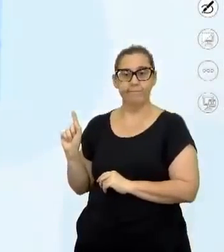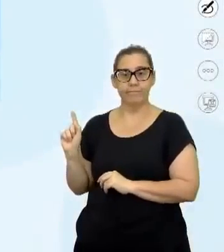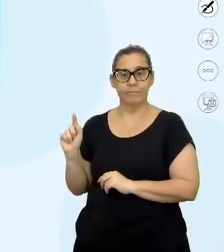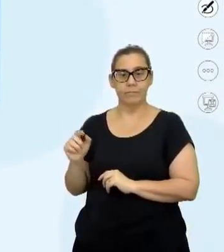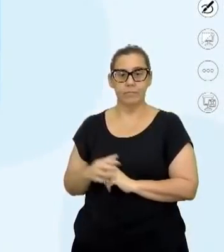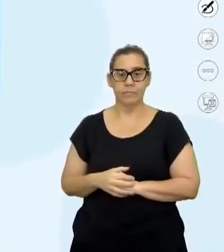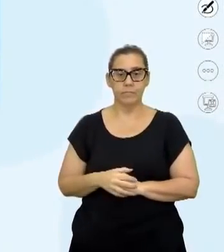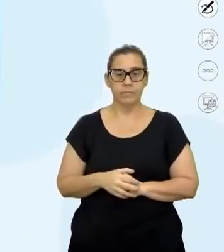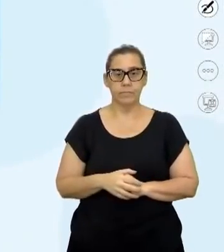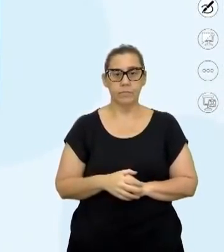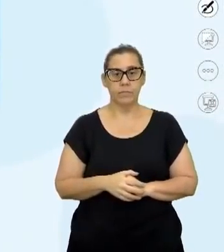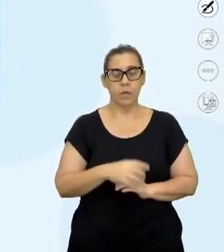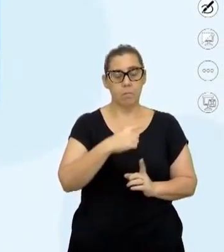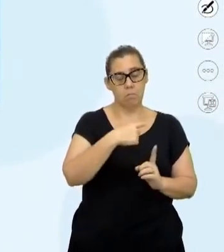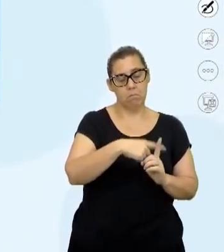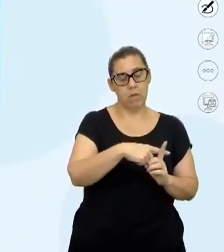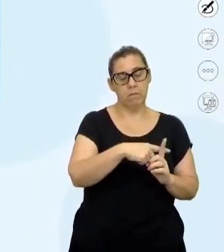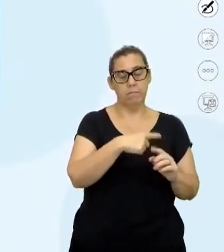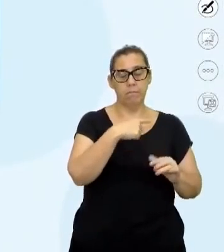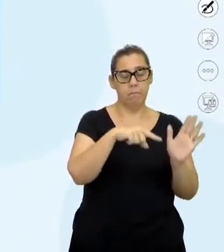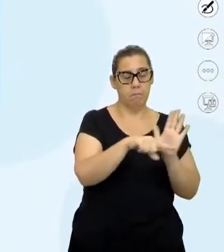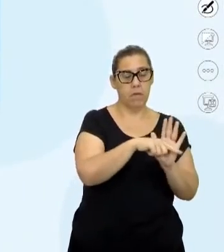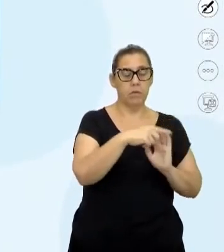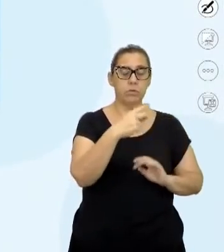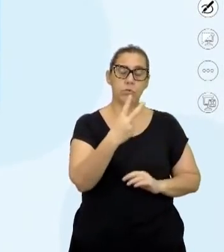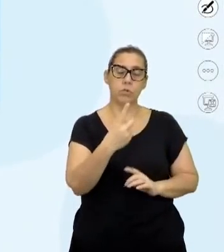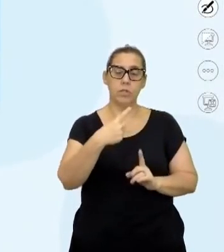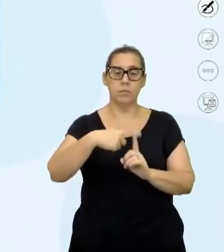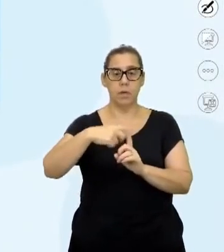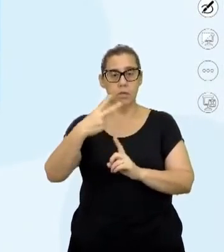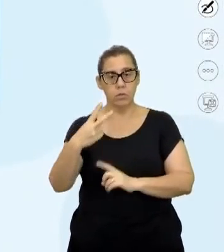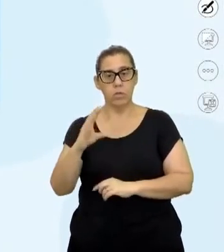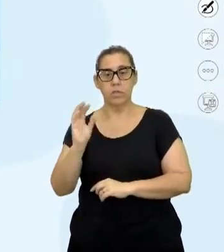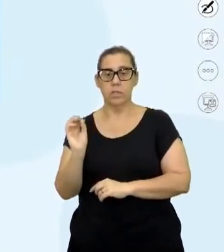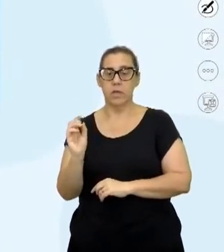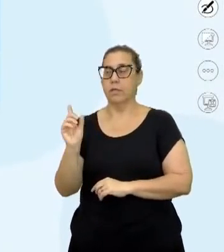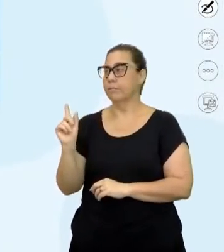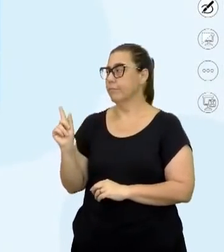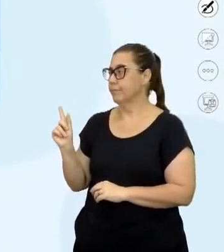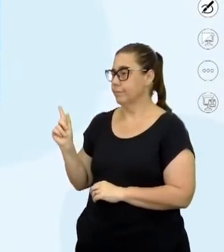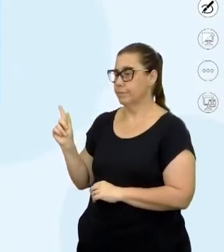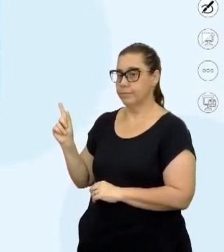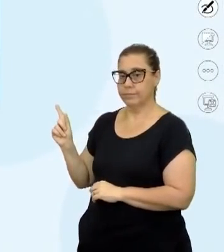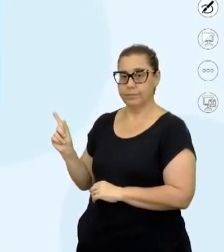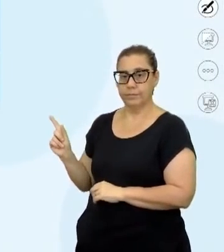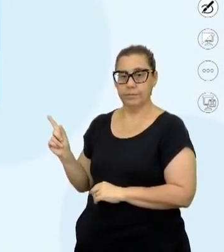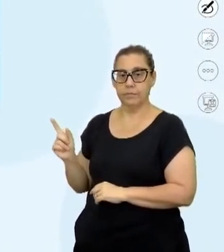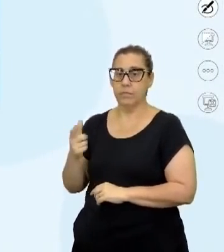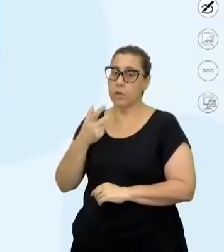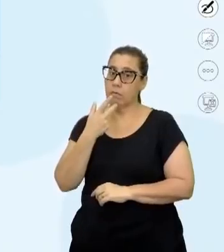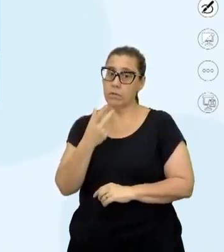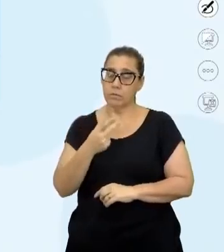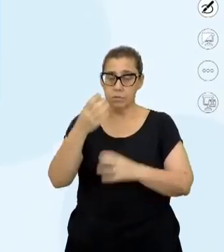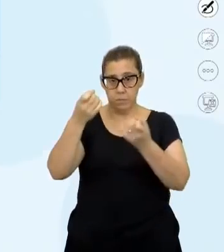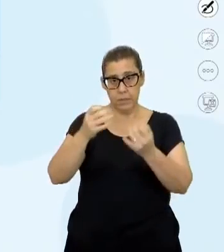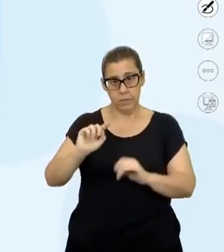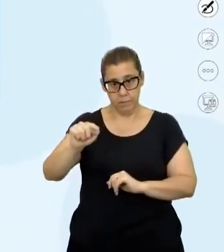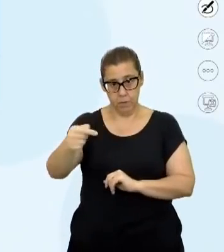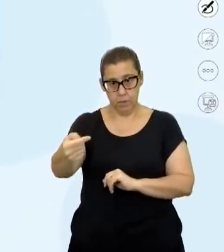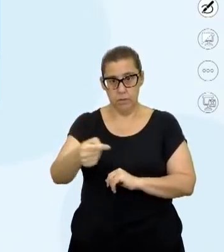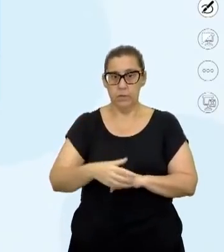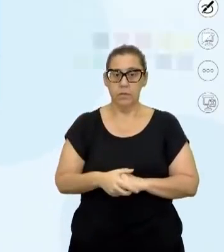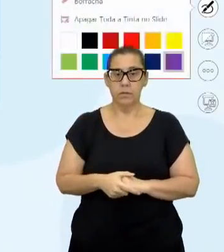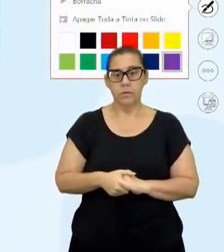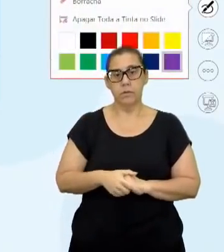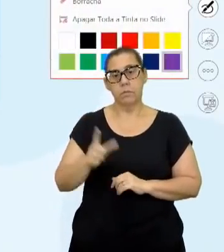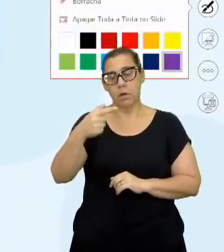2 mais 2 dá 0. Tá certo? Veja que fica fácil resolver a equação de segundo grau. Isso aqui eu vou falar depois, tá bom? É só